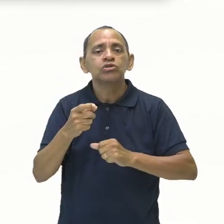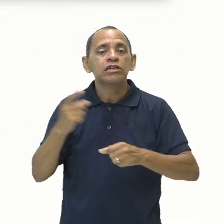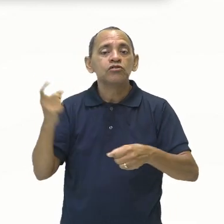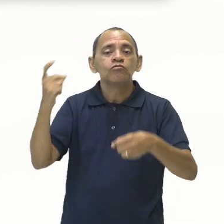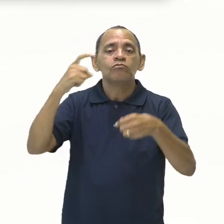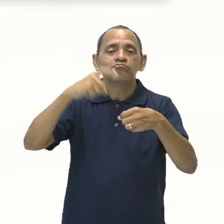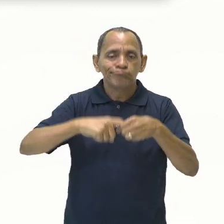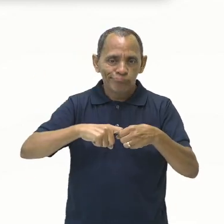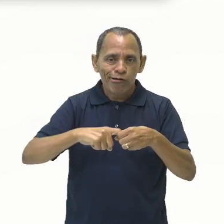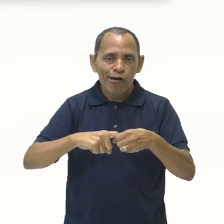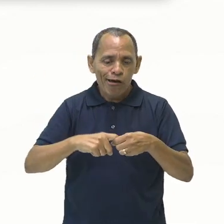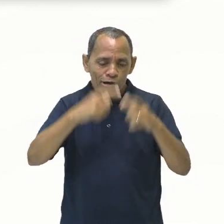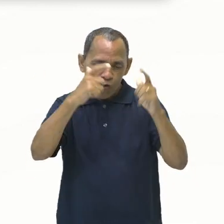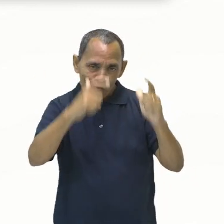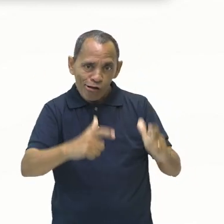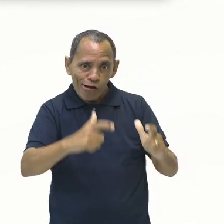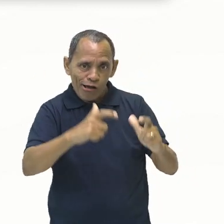procurar